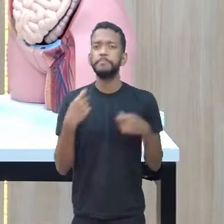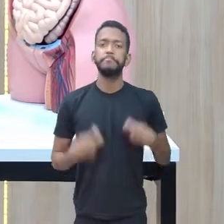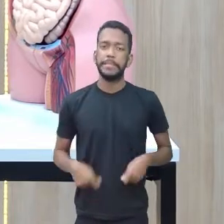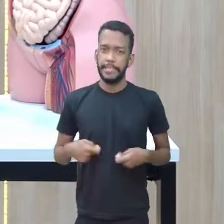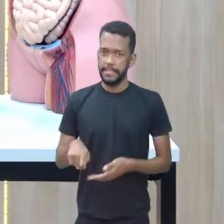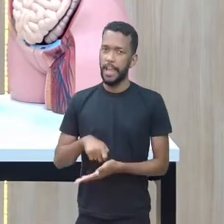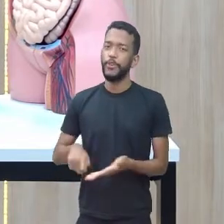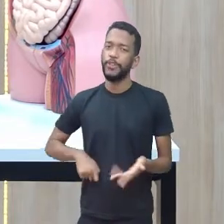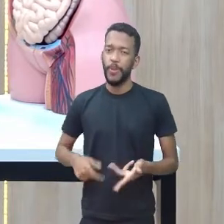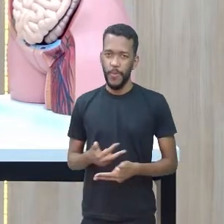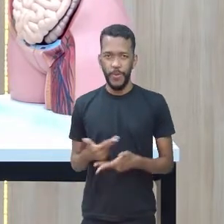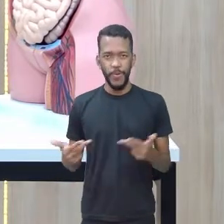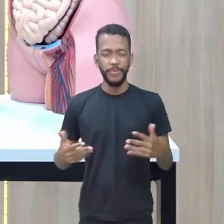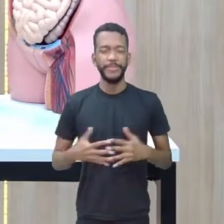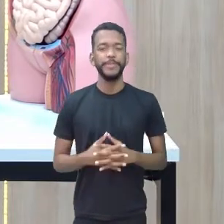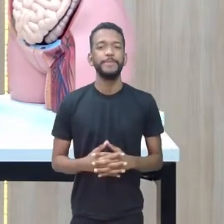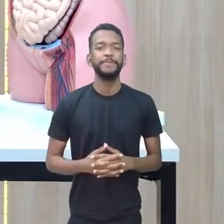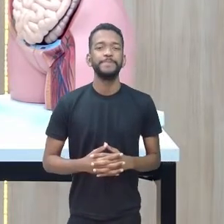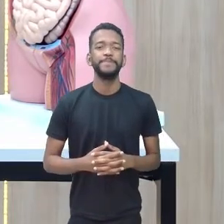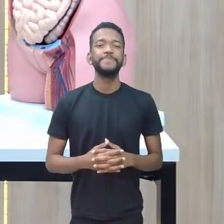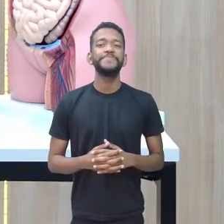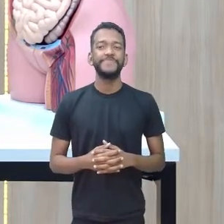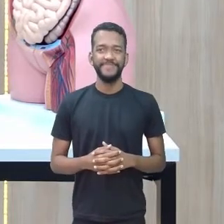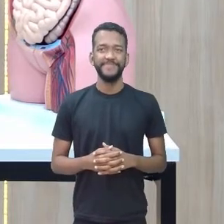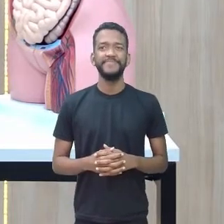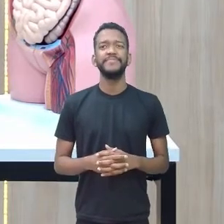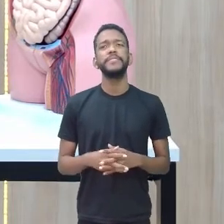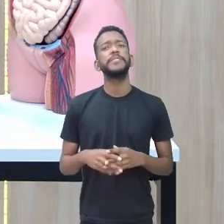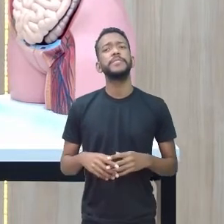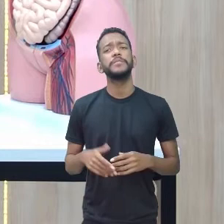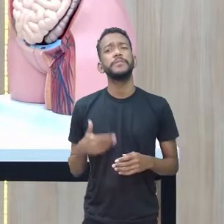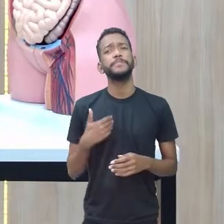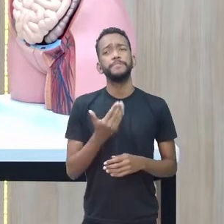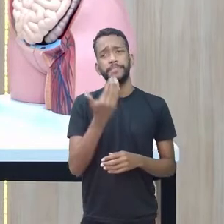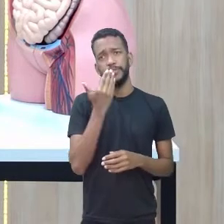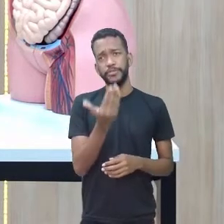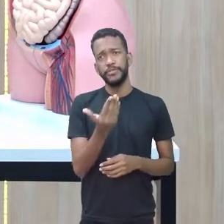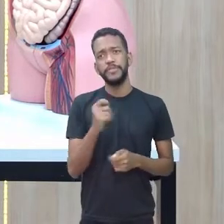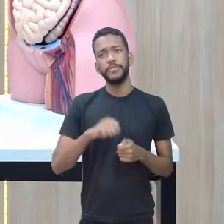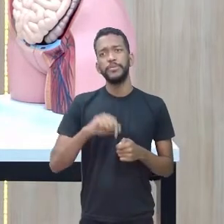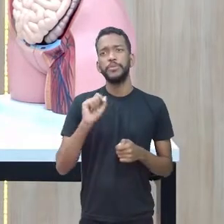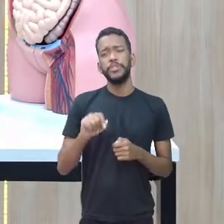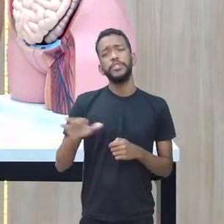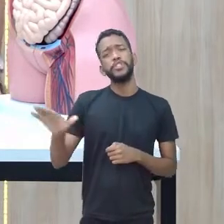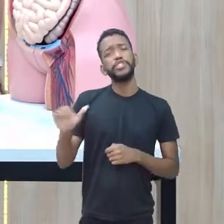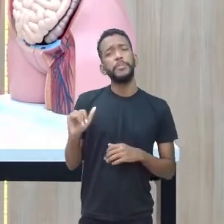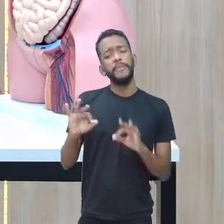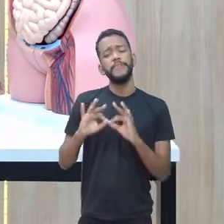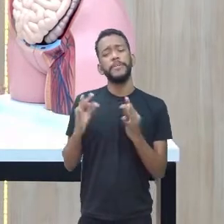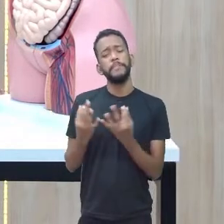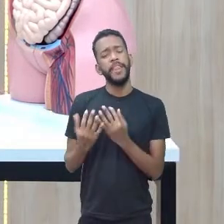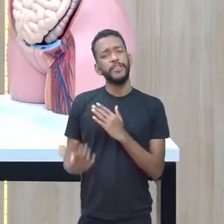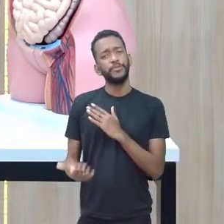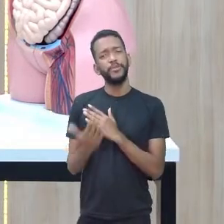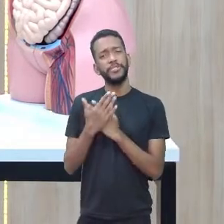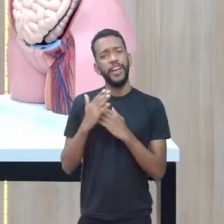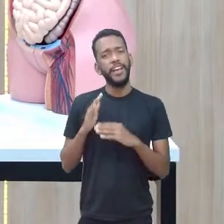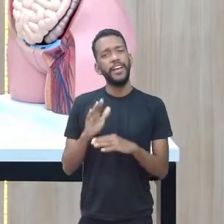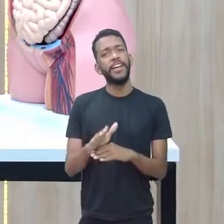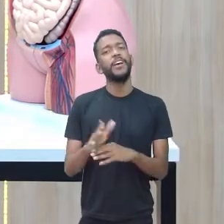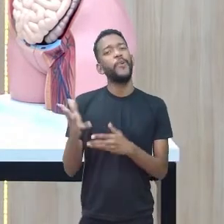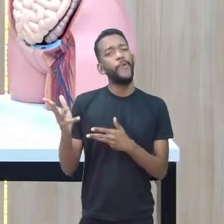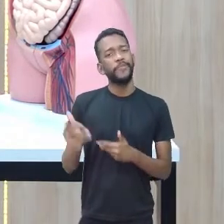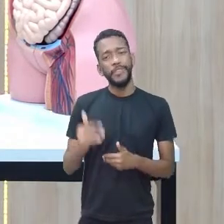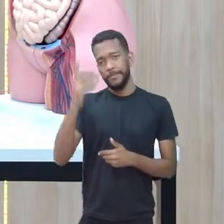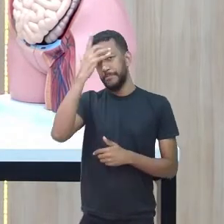coisa. Vamos lá? Eu tenho um pedido a fazer. Chama a família para ajudar, pessoal. Convida quem